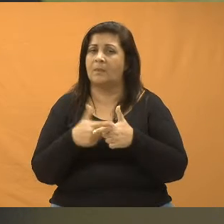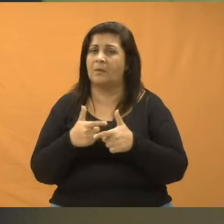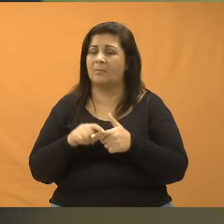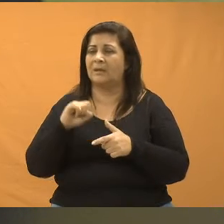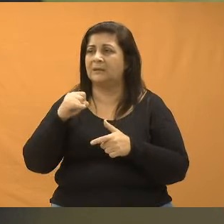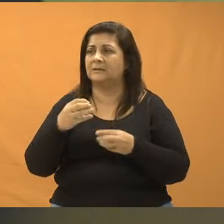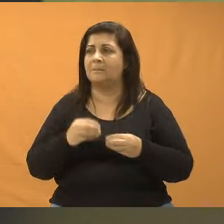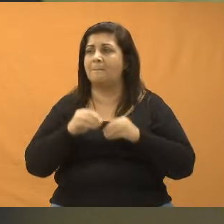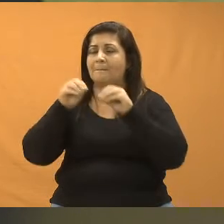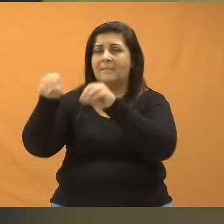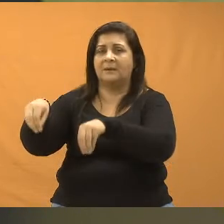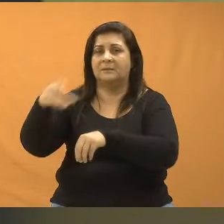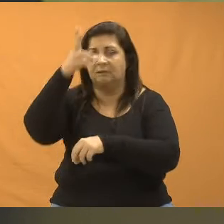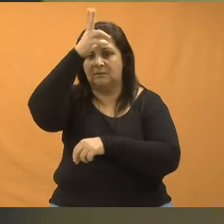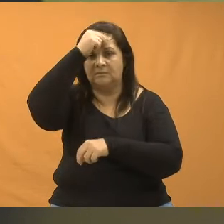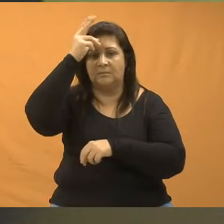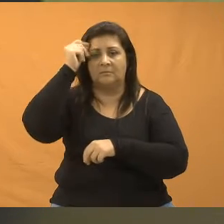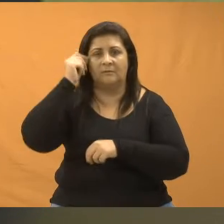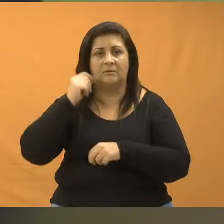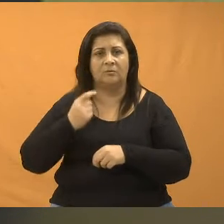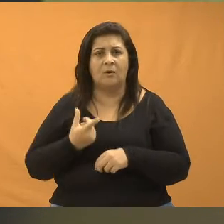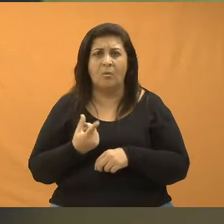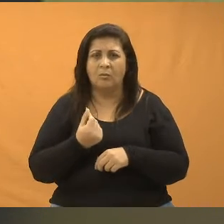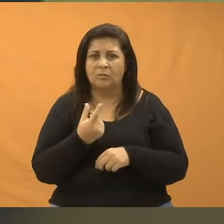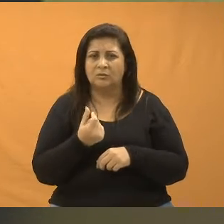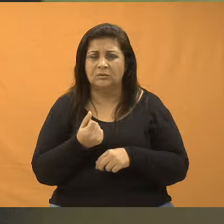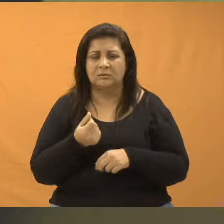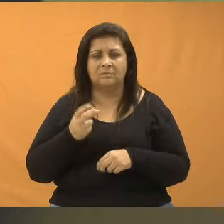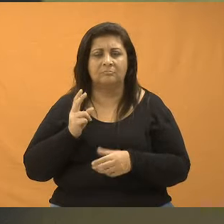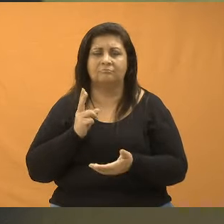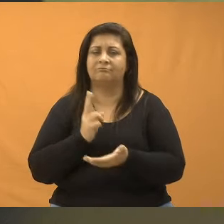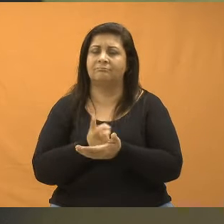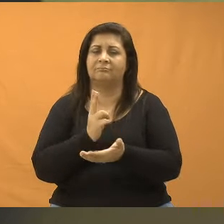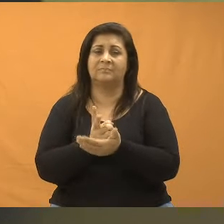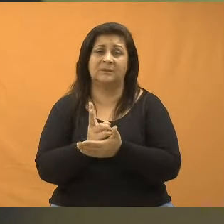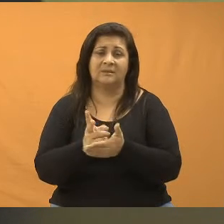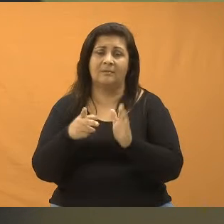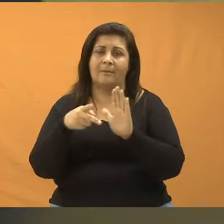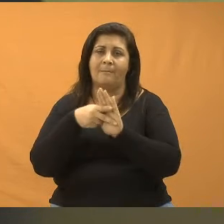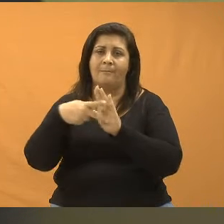municipalização é que o custo fixo da Santa Casa sempre vai ser da Prefeitura.